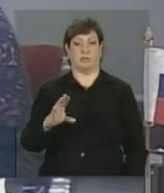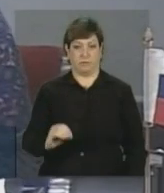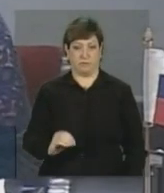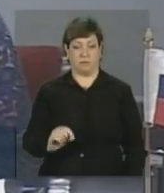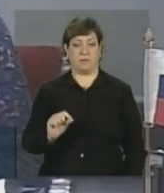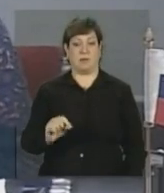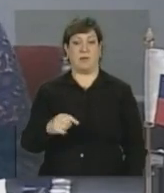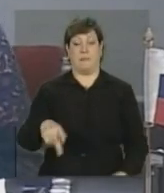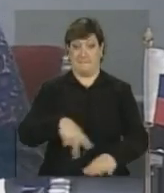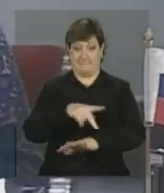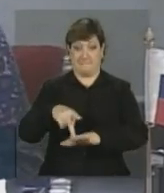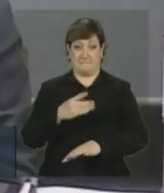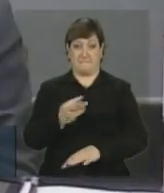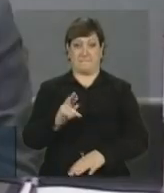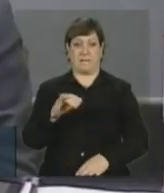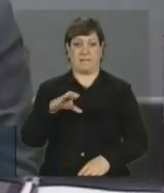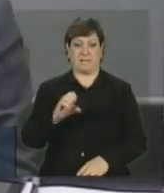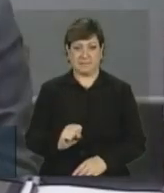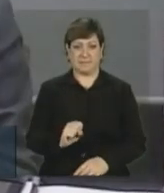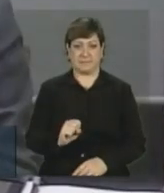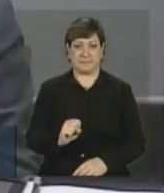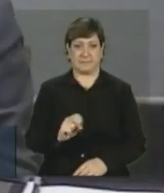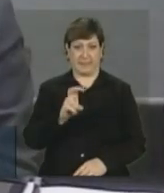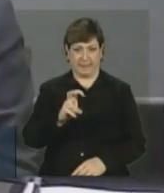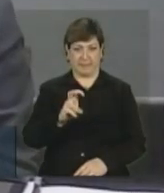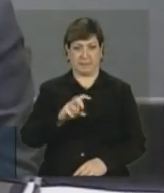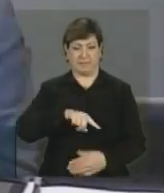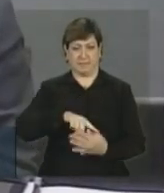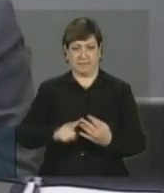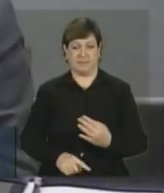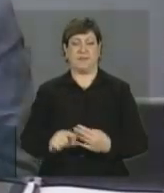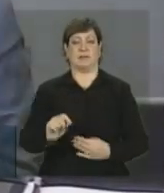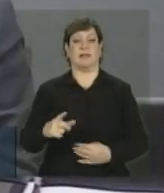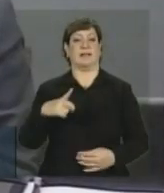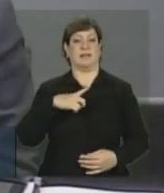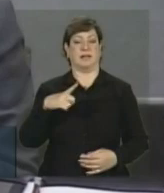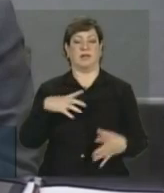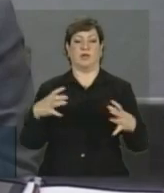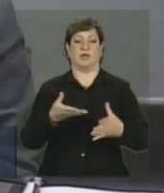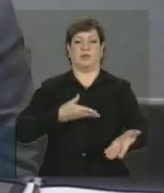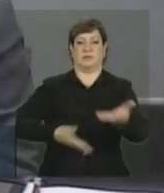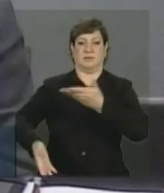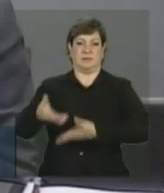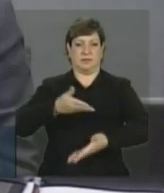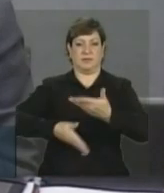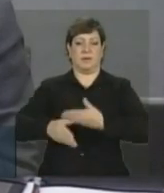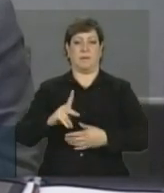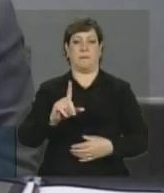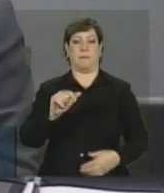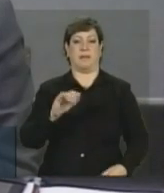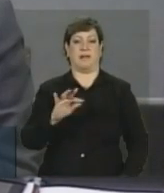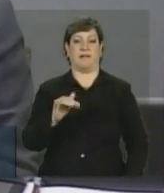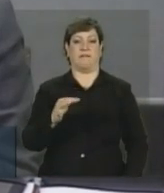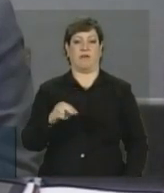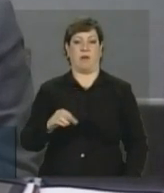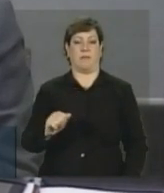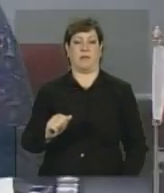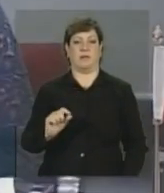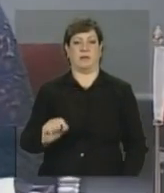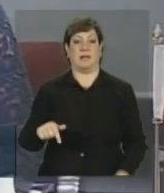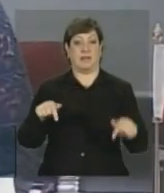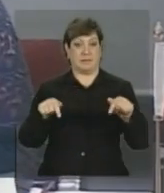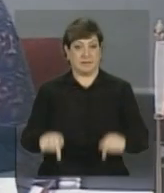países BRICS têm, na nossa relação, uma plataforma. E